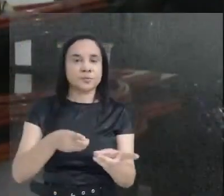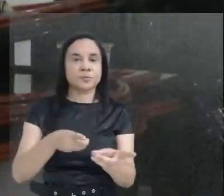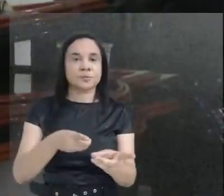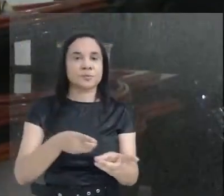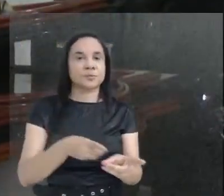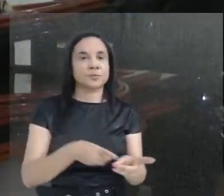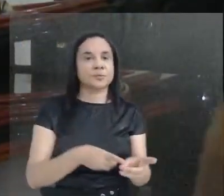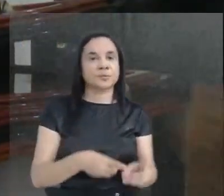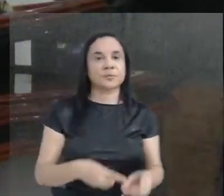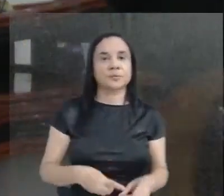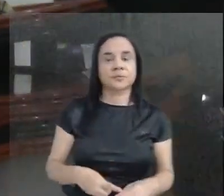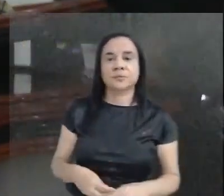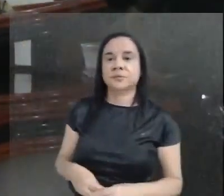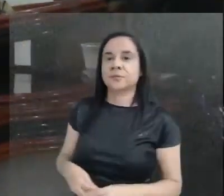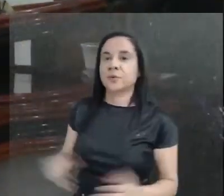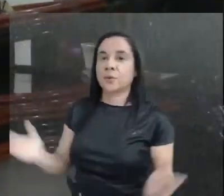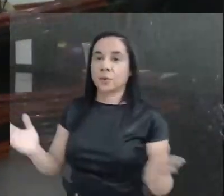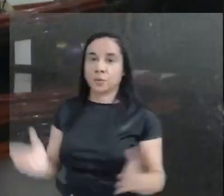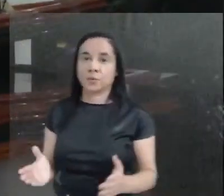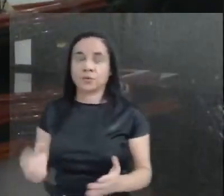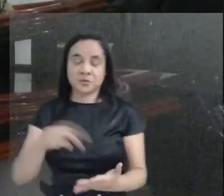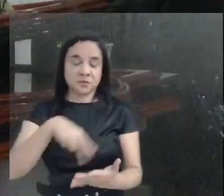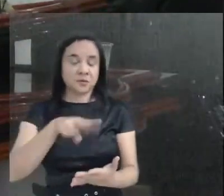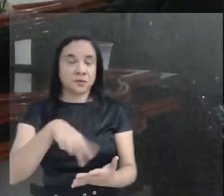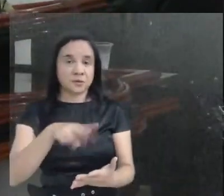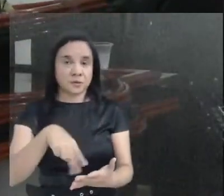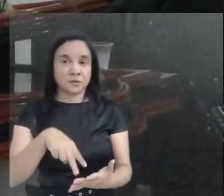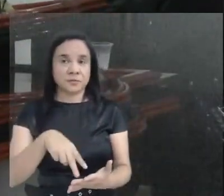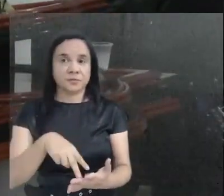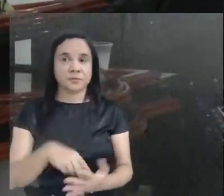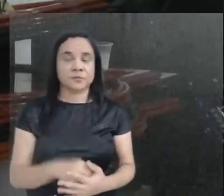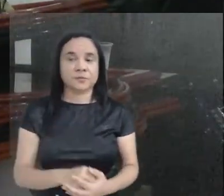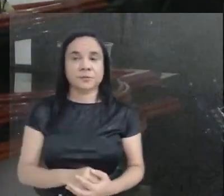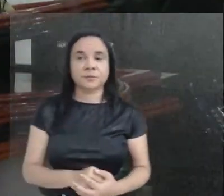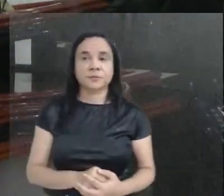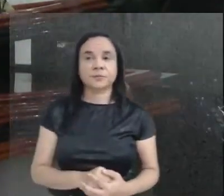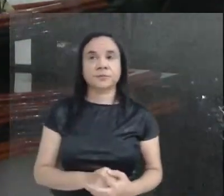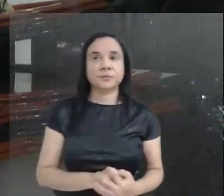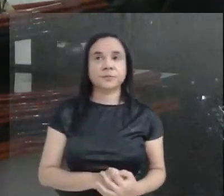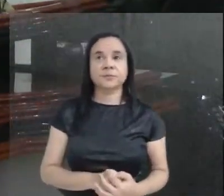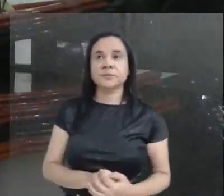E como foi lido aqui esta noite, devocionalmente falando,